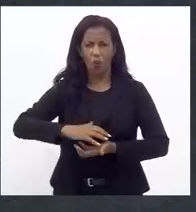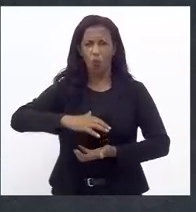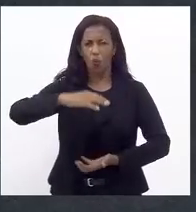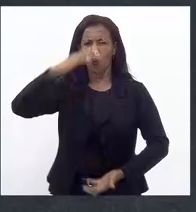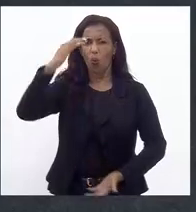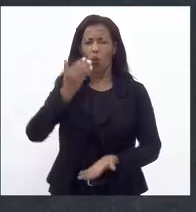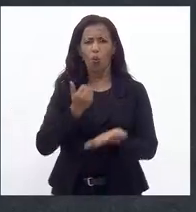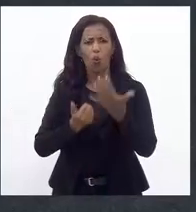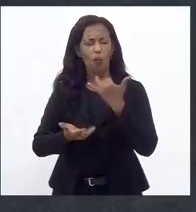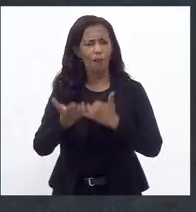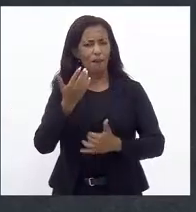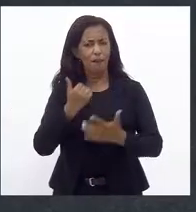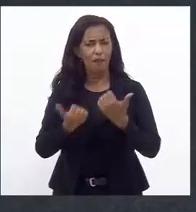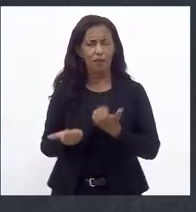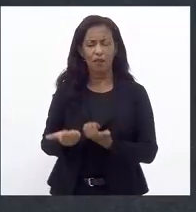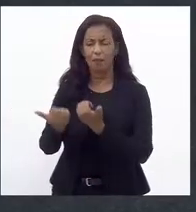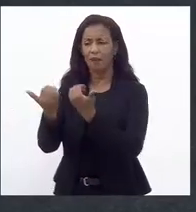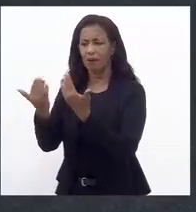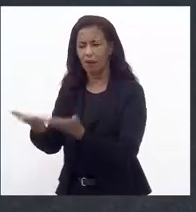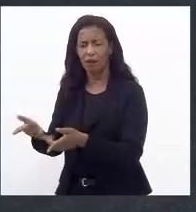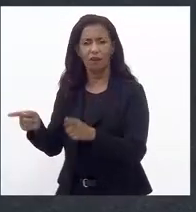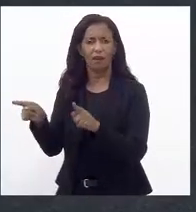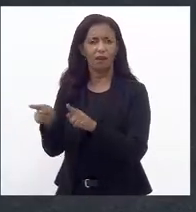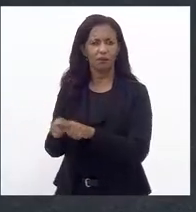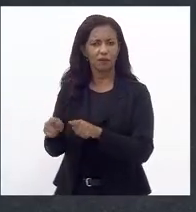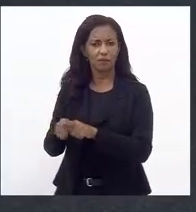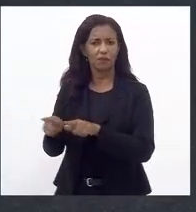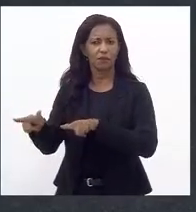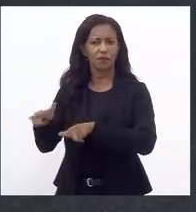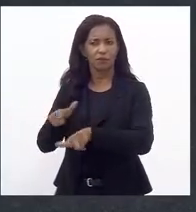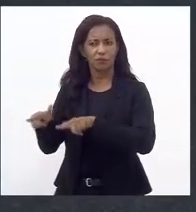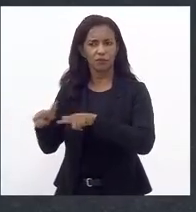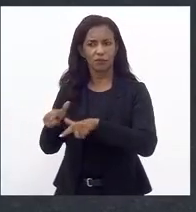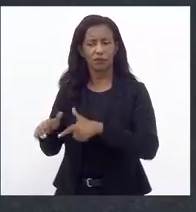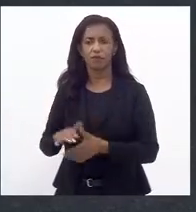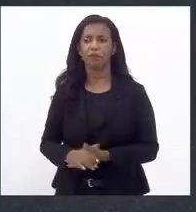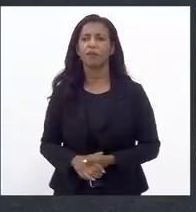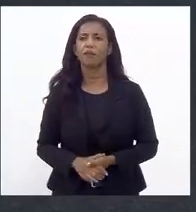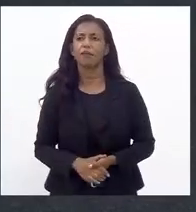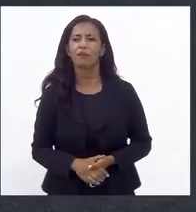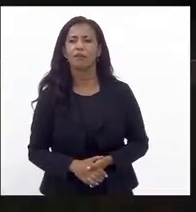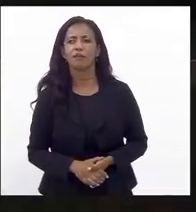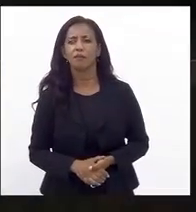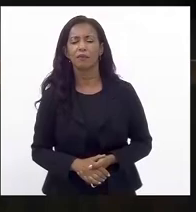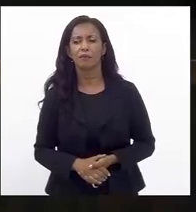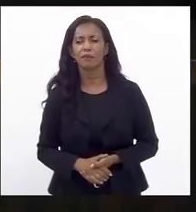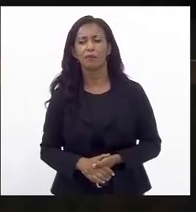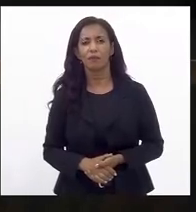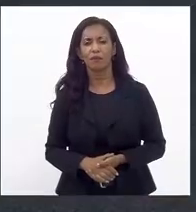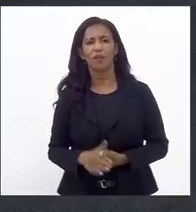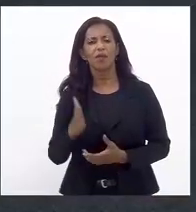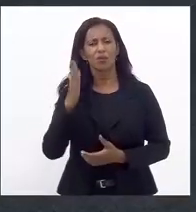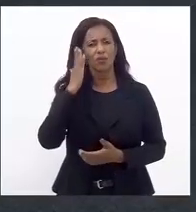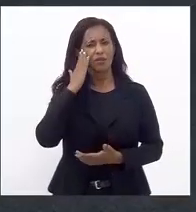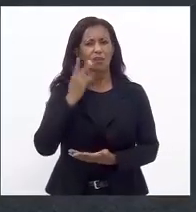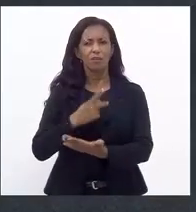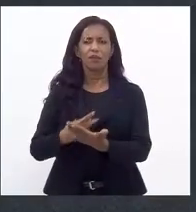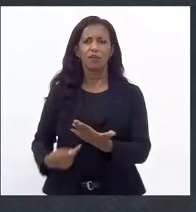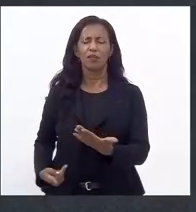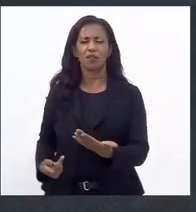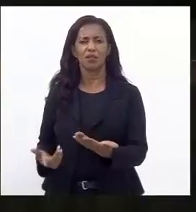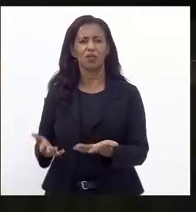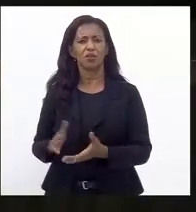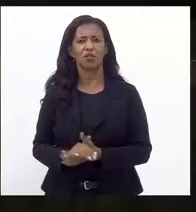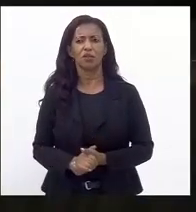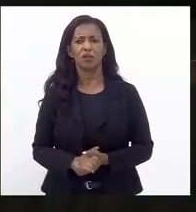toneladas de alimentos para os servidores e o resultado Deputado Olha eu sei Presidente não